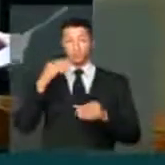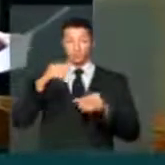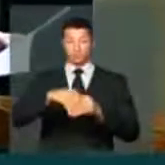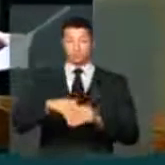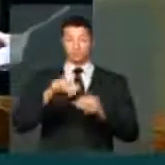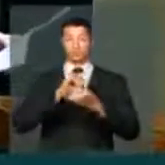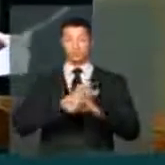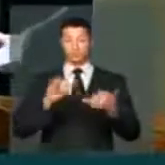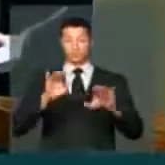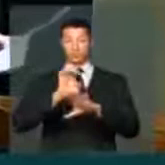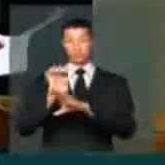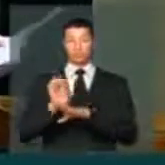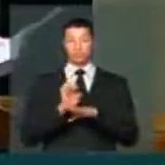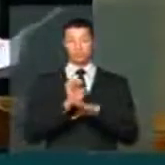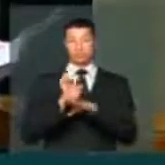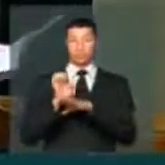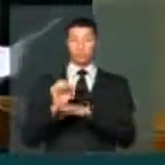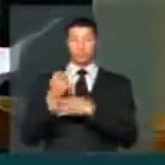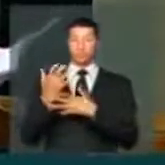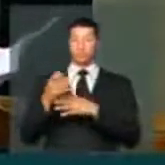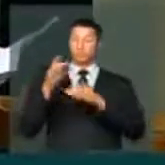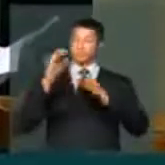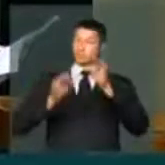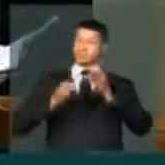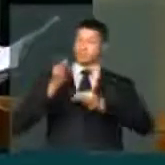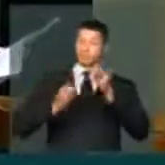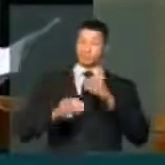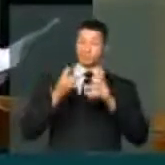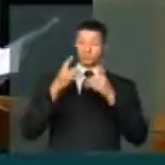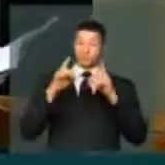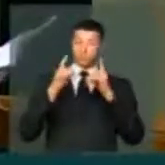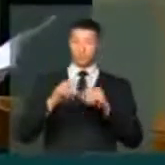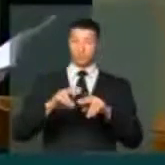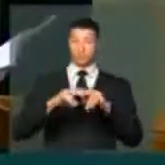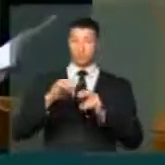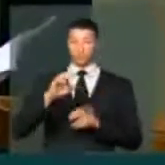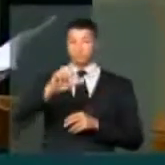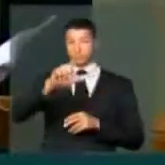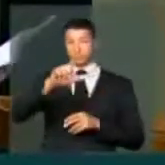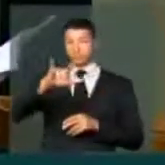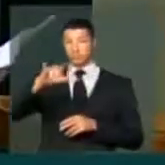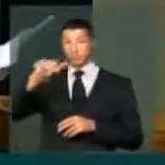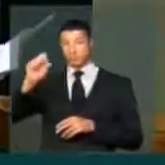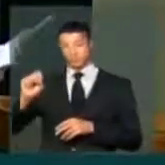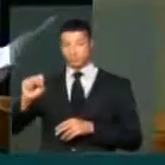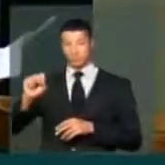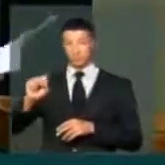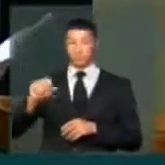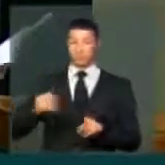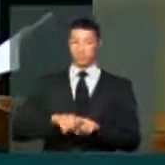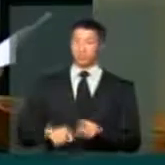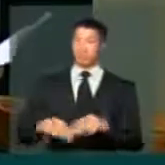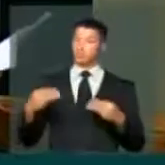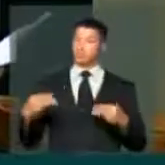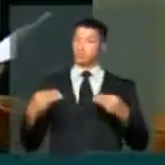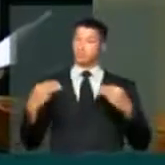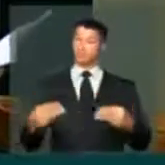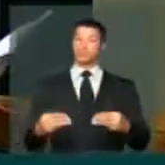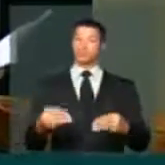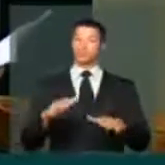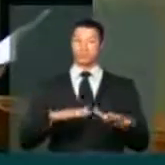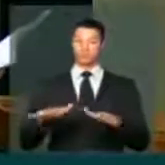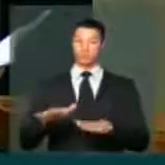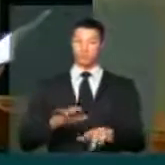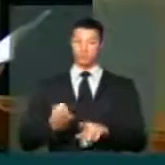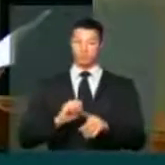Estado que, a julgar pelas declarações feitas por Elias Jauá Milano, ministro das Comunas e